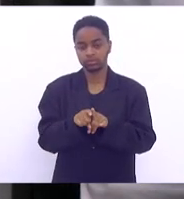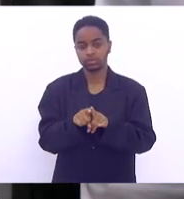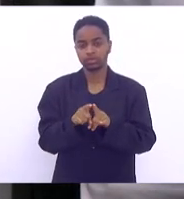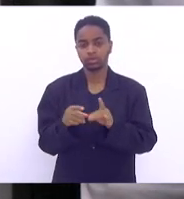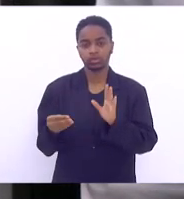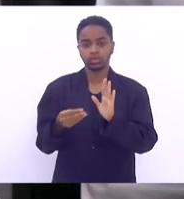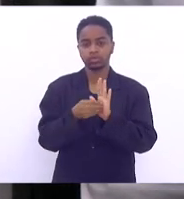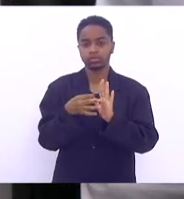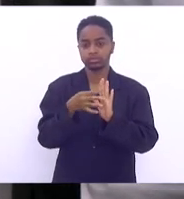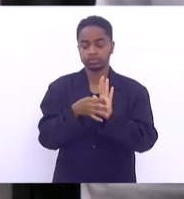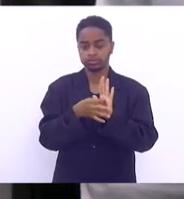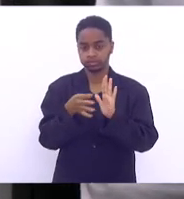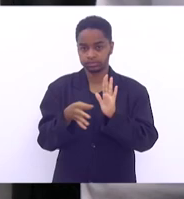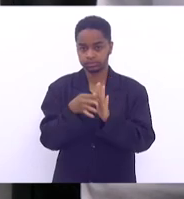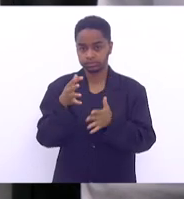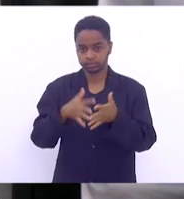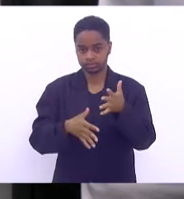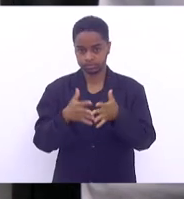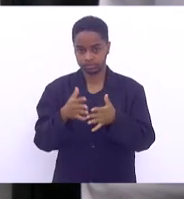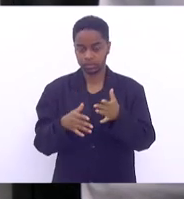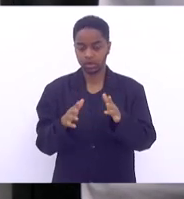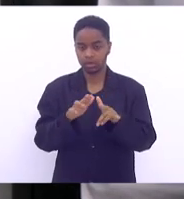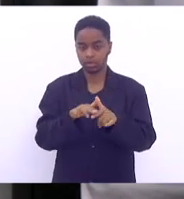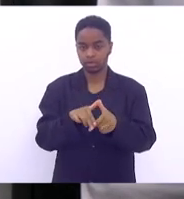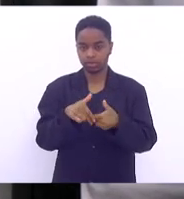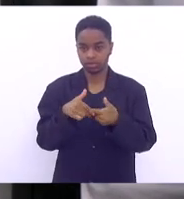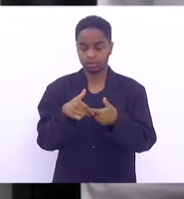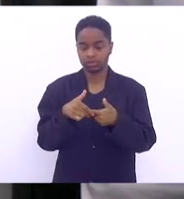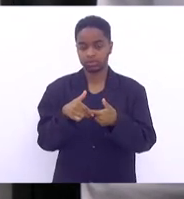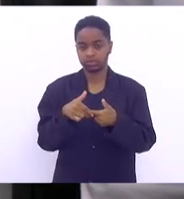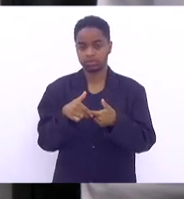parecer pela prejudicabilidade em razão